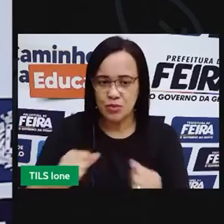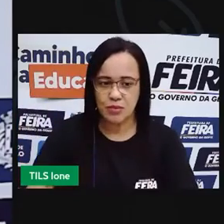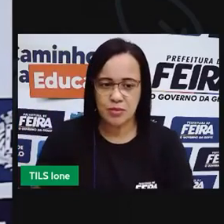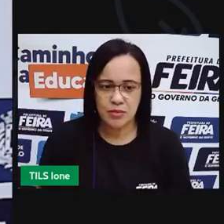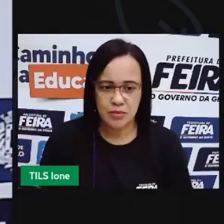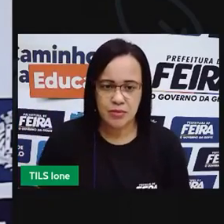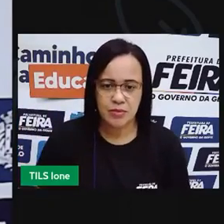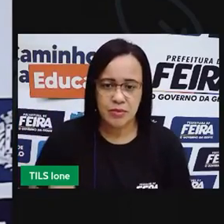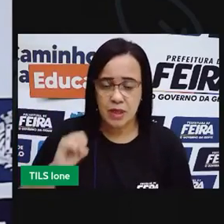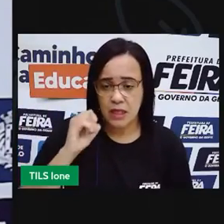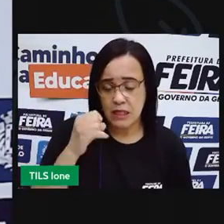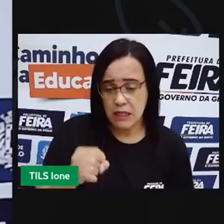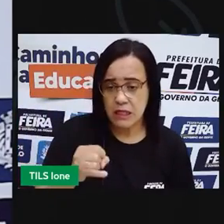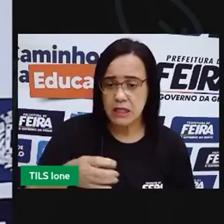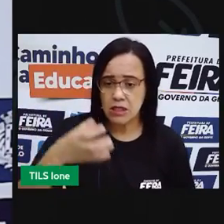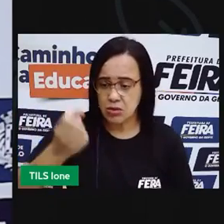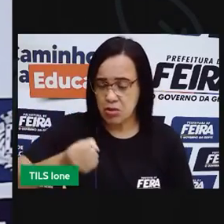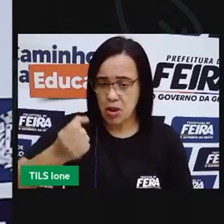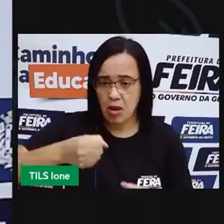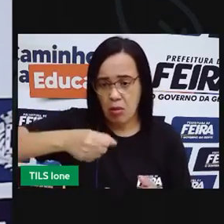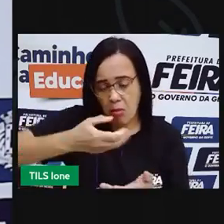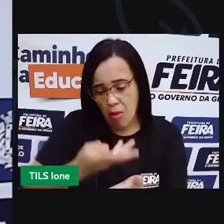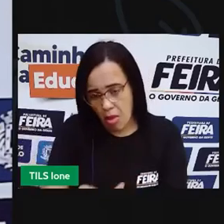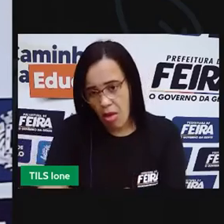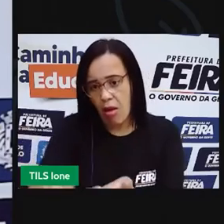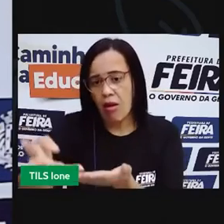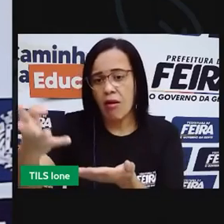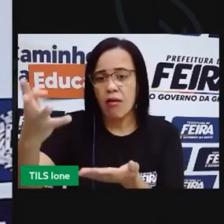o formal em